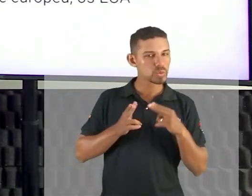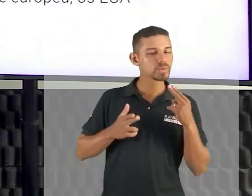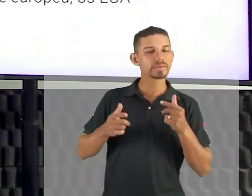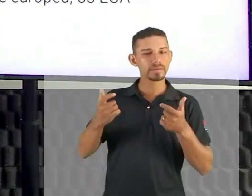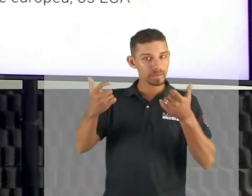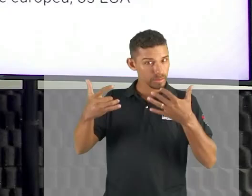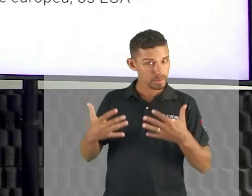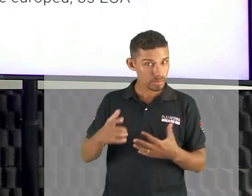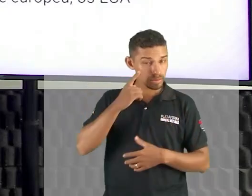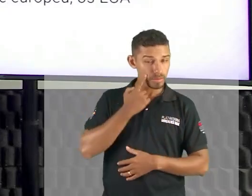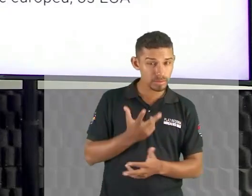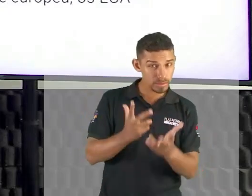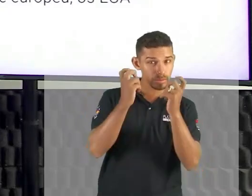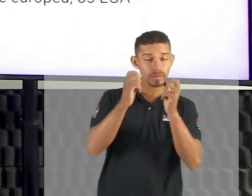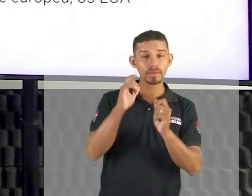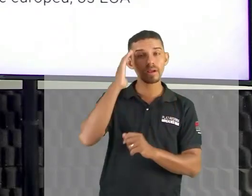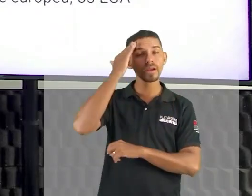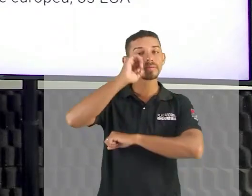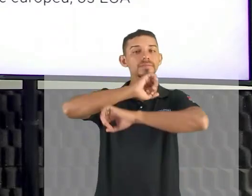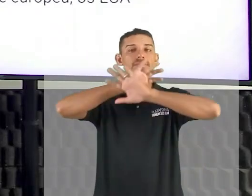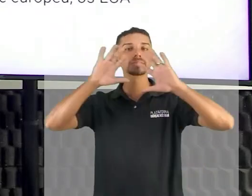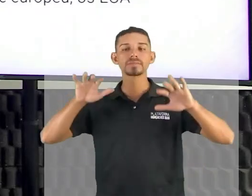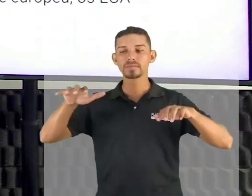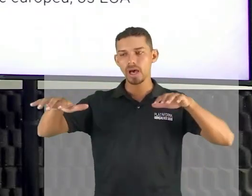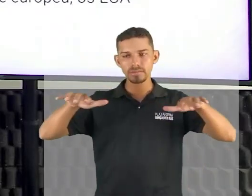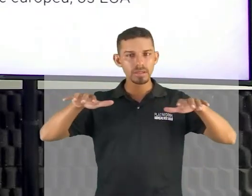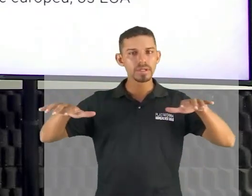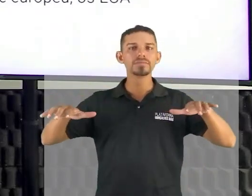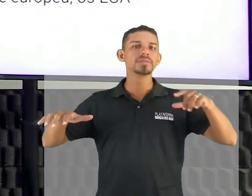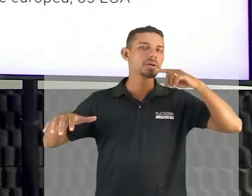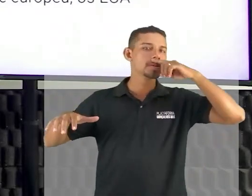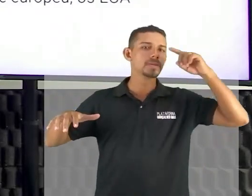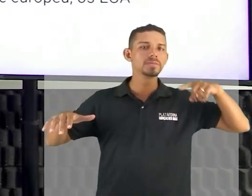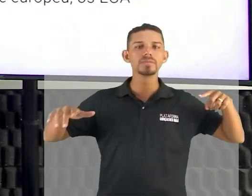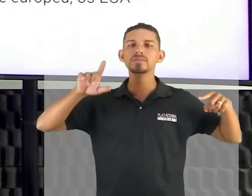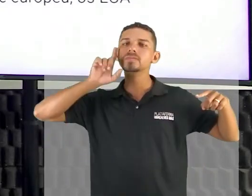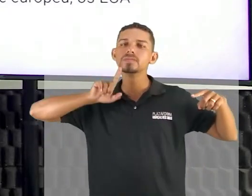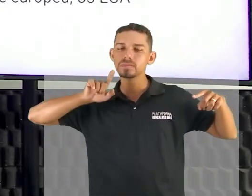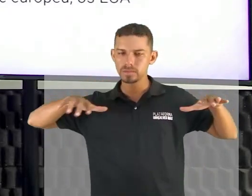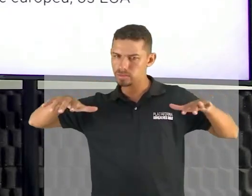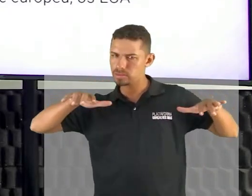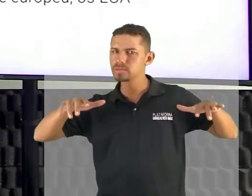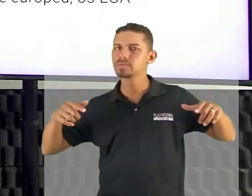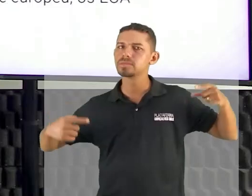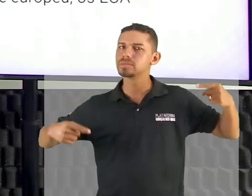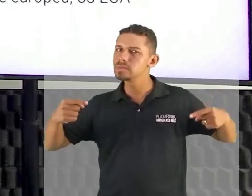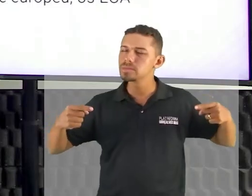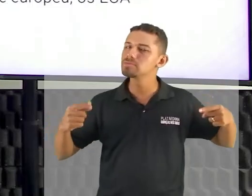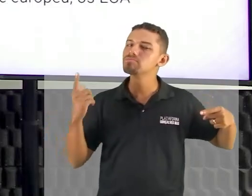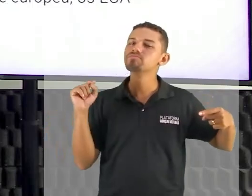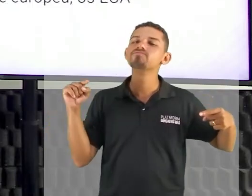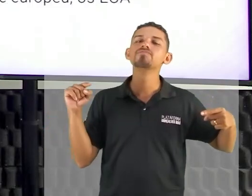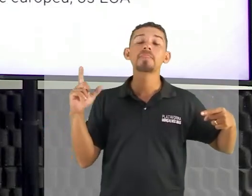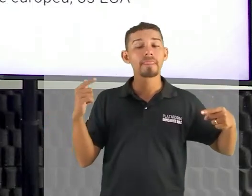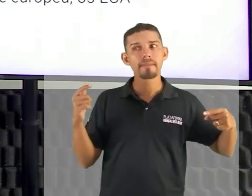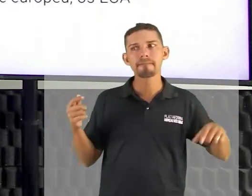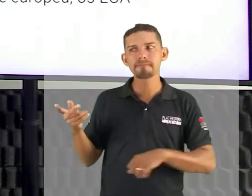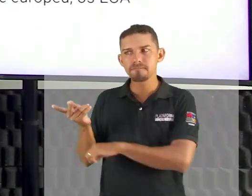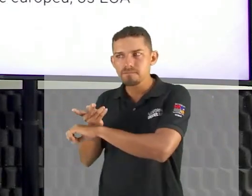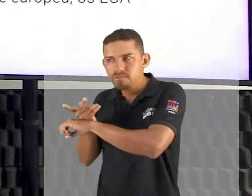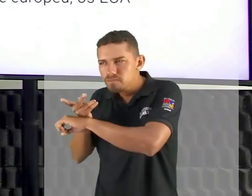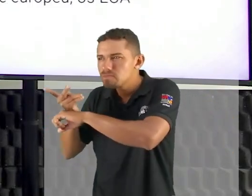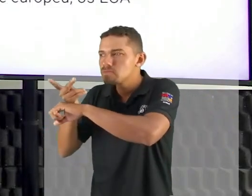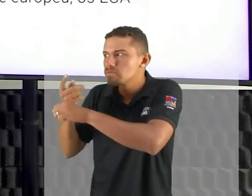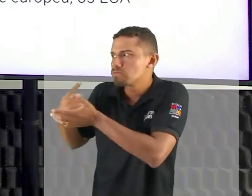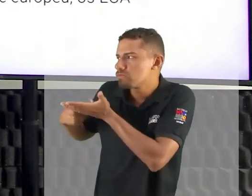questão da Guerra Fria é entender que essas duas nações, essas duas potências, elas vão buscar, claro, parceiros, aqueles